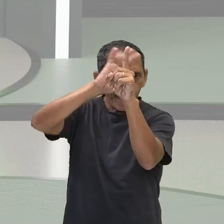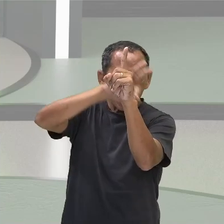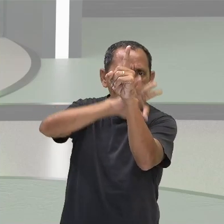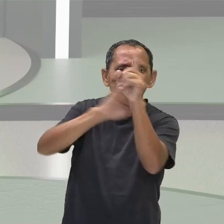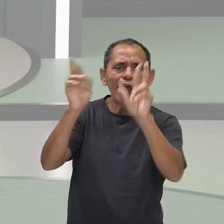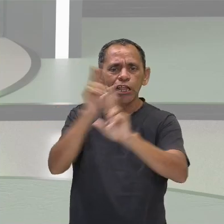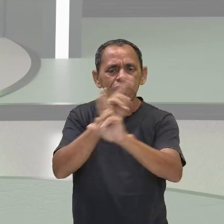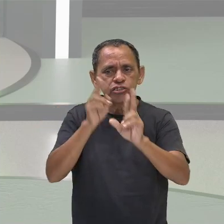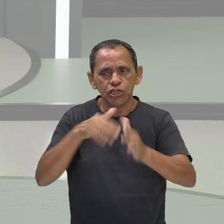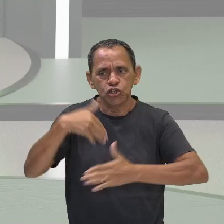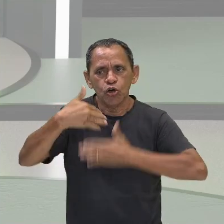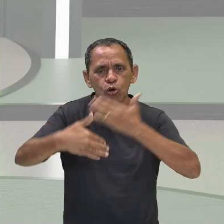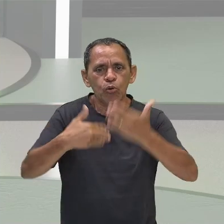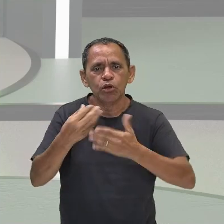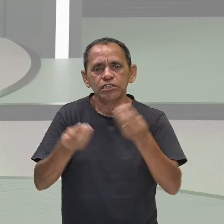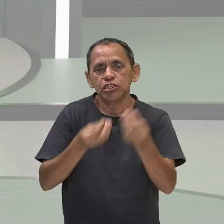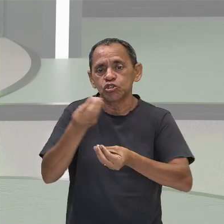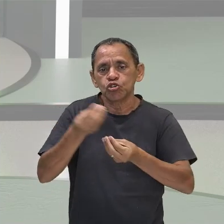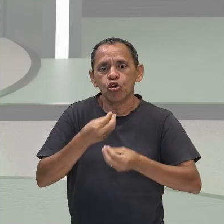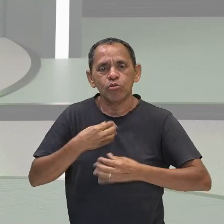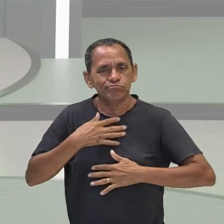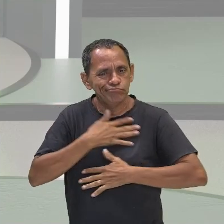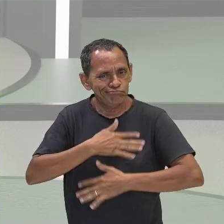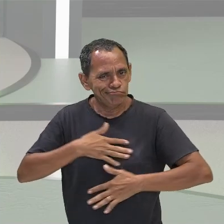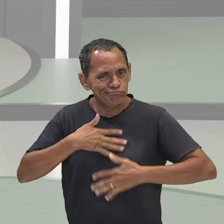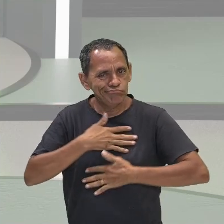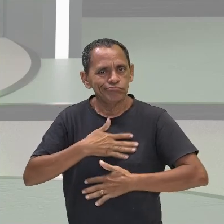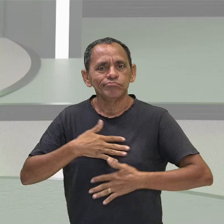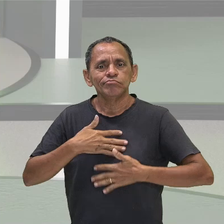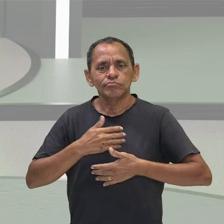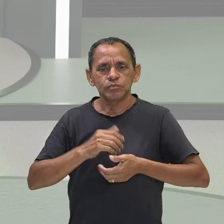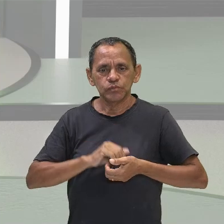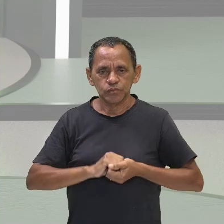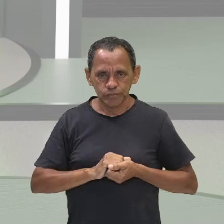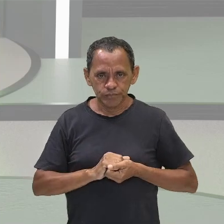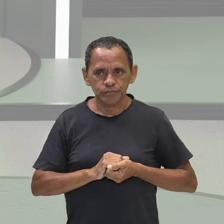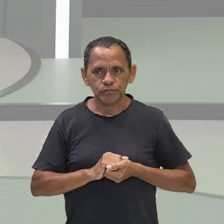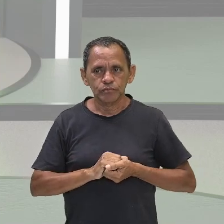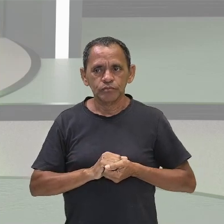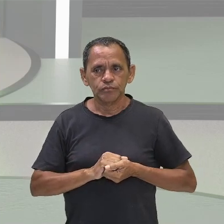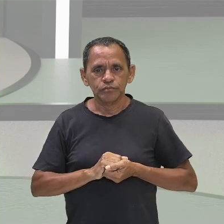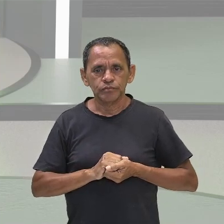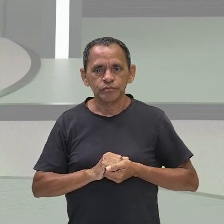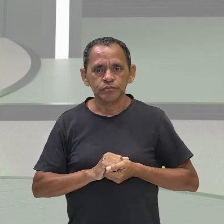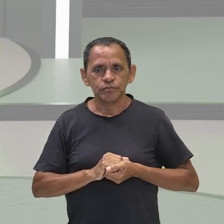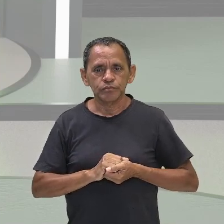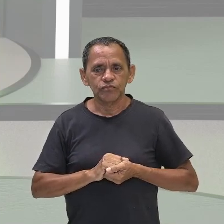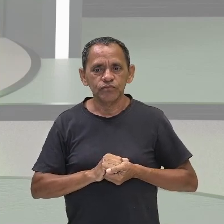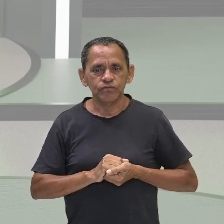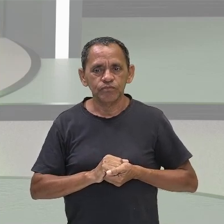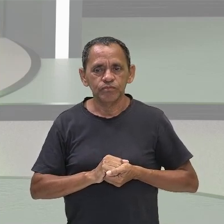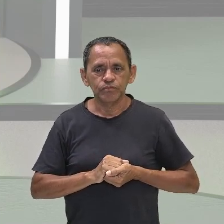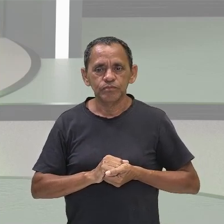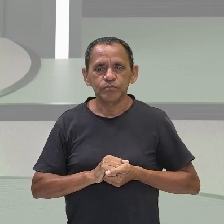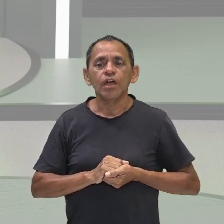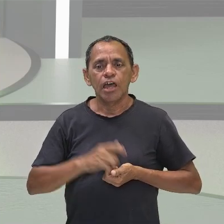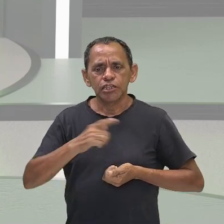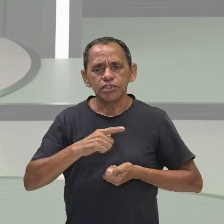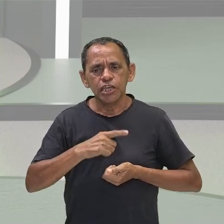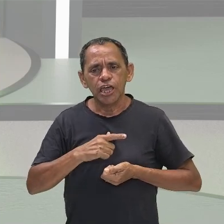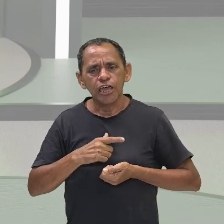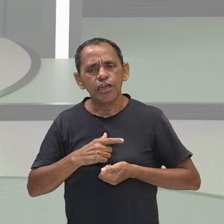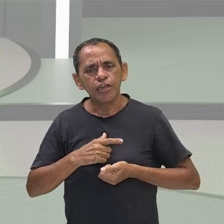esse processo de excitação, né? É uma região muito sensível, né? Nós temos